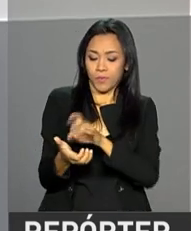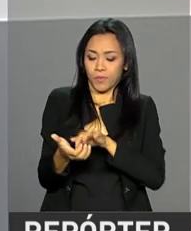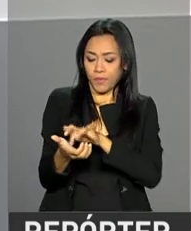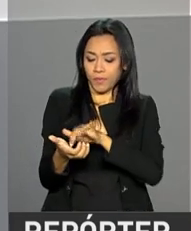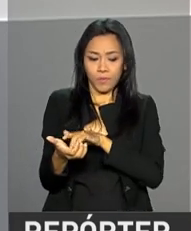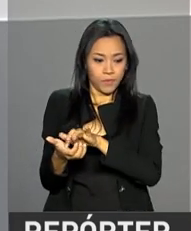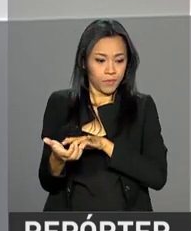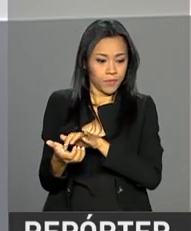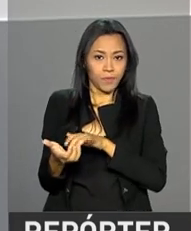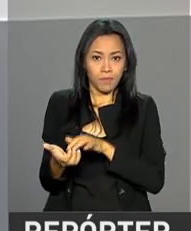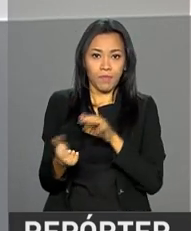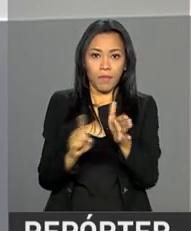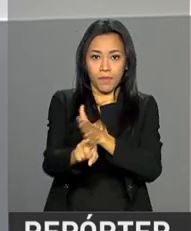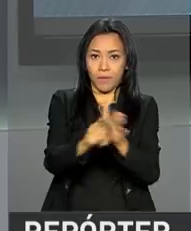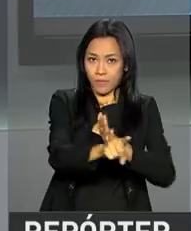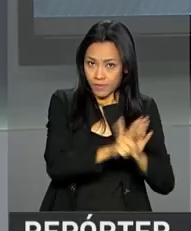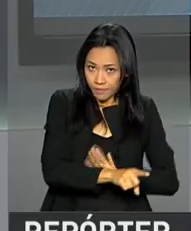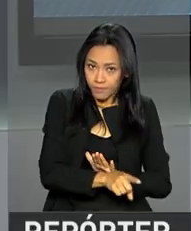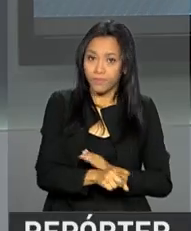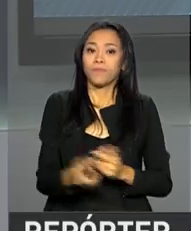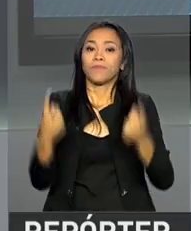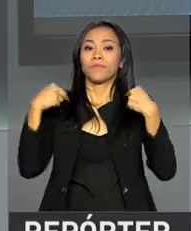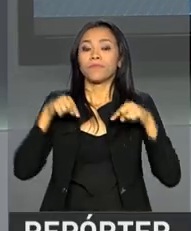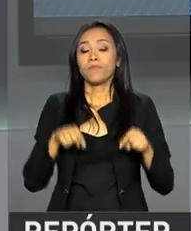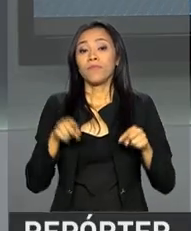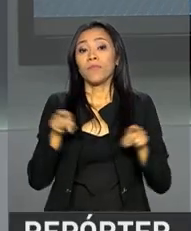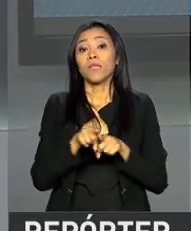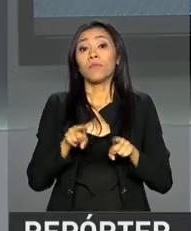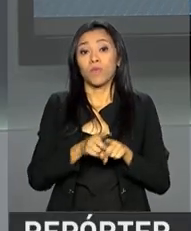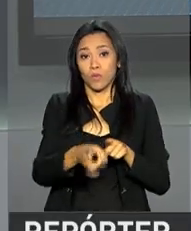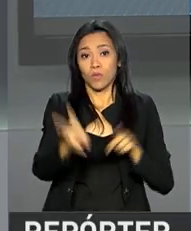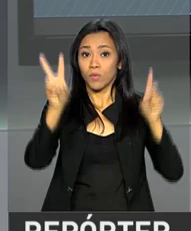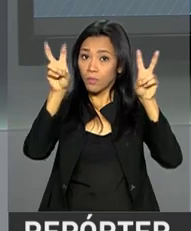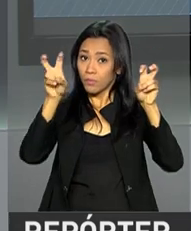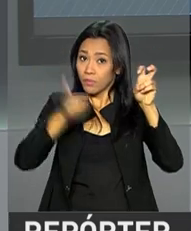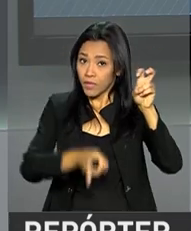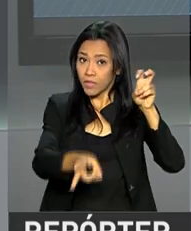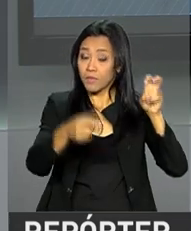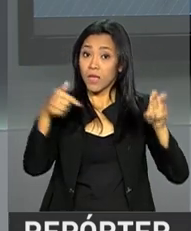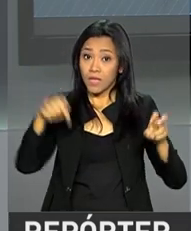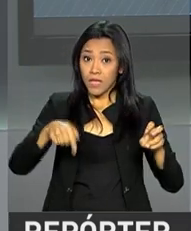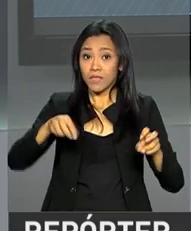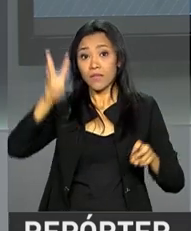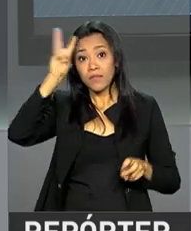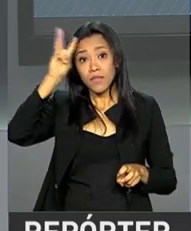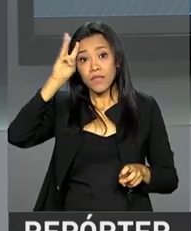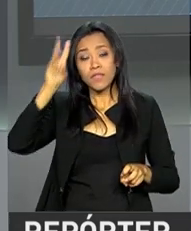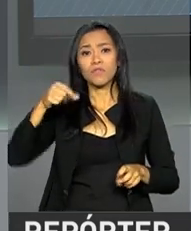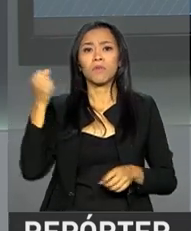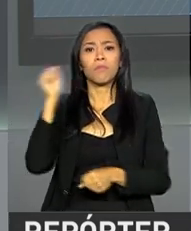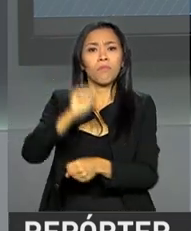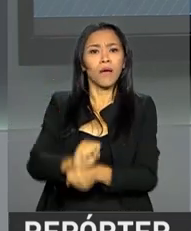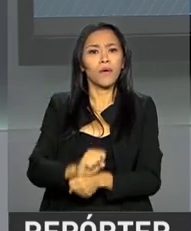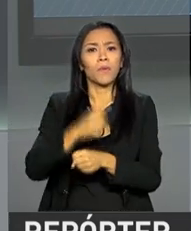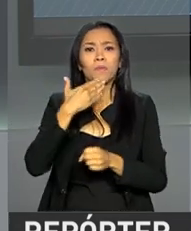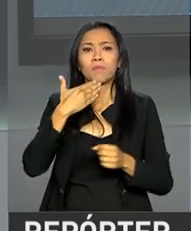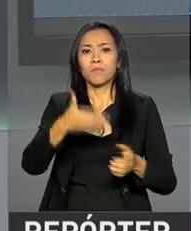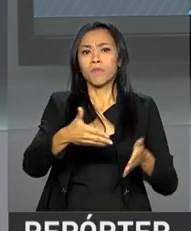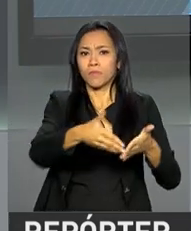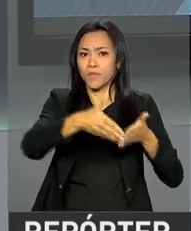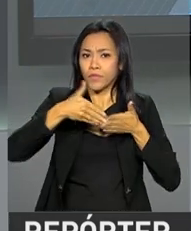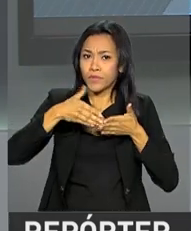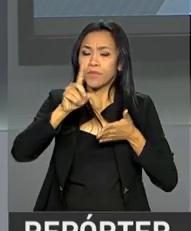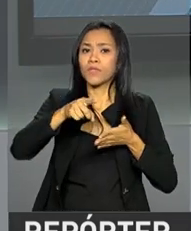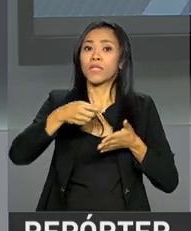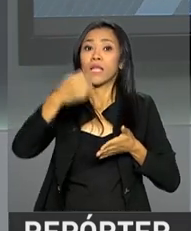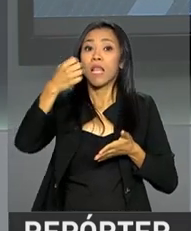para a aplicação do questionário e ainda falando em agricultura foram suspensas nesta terça feira as licenças de importação de leite